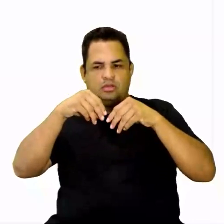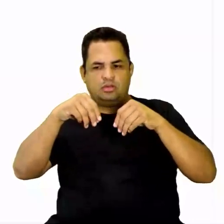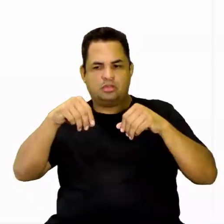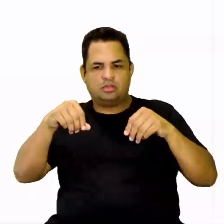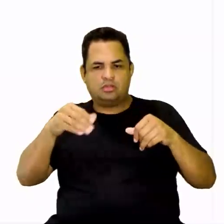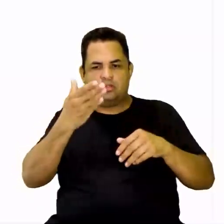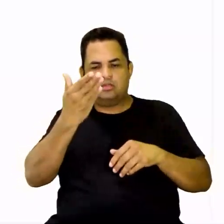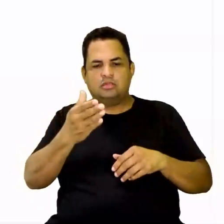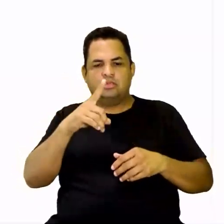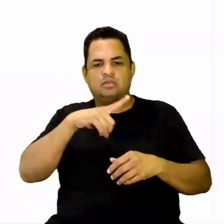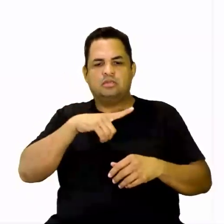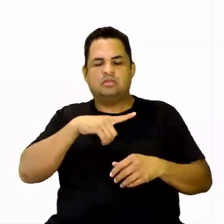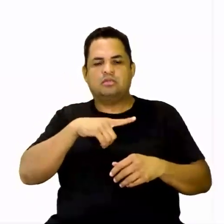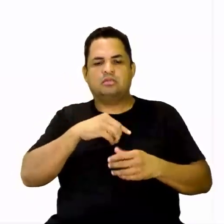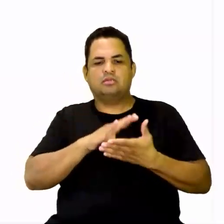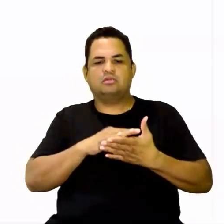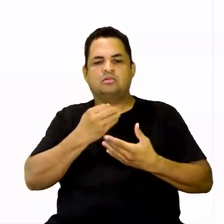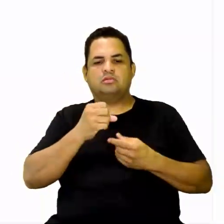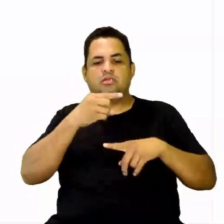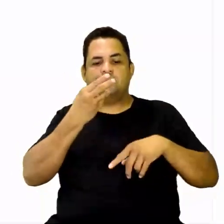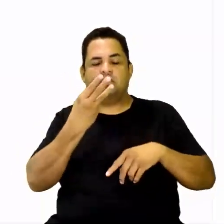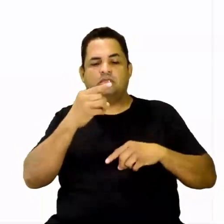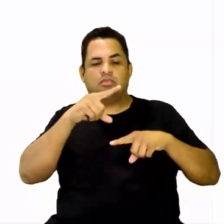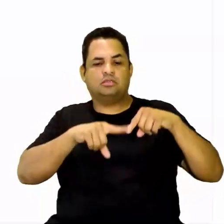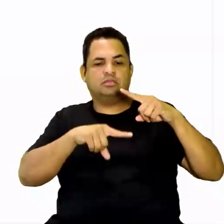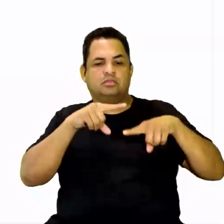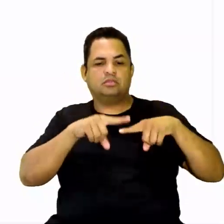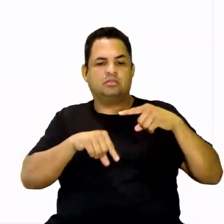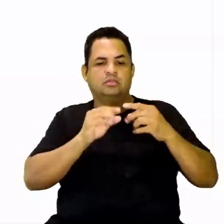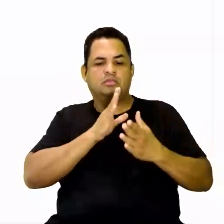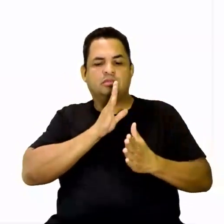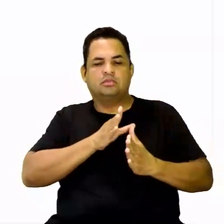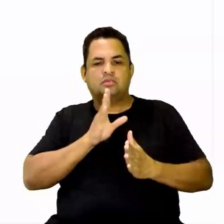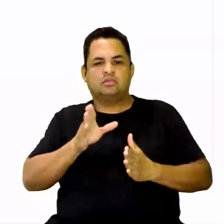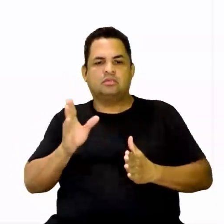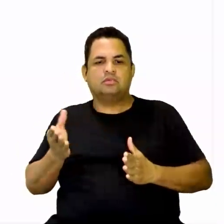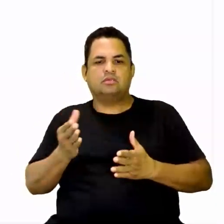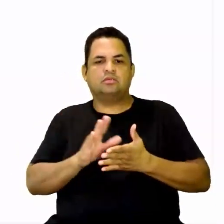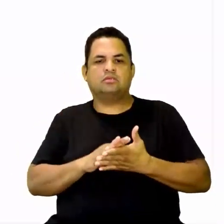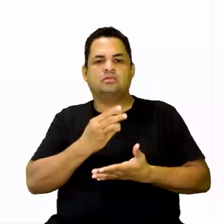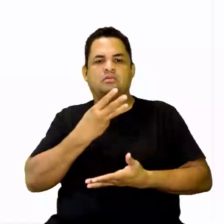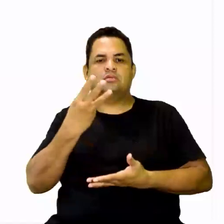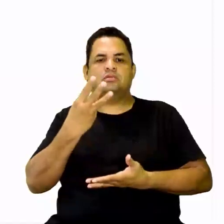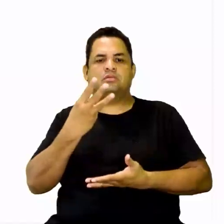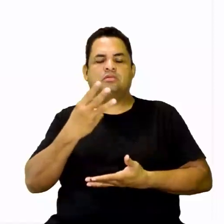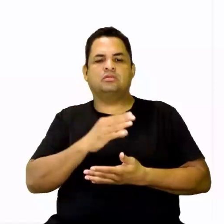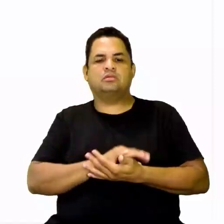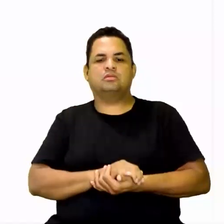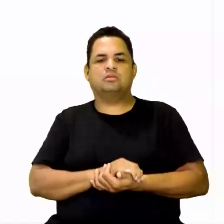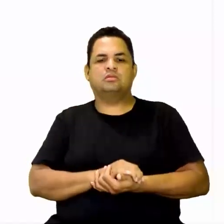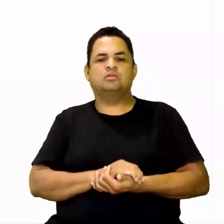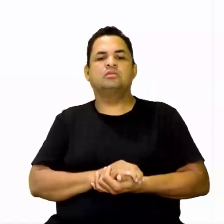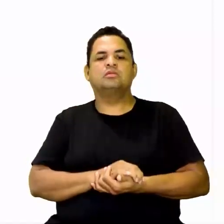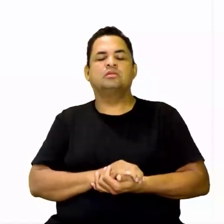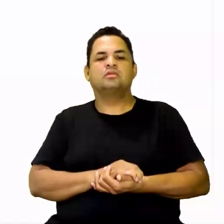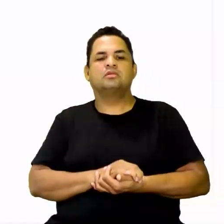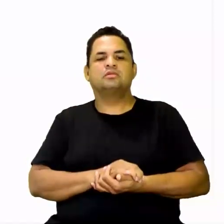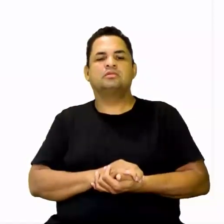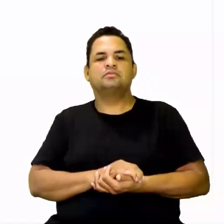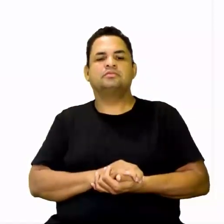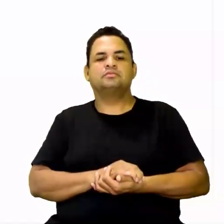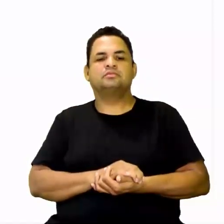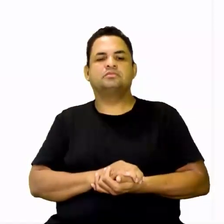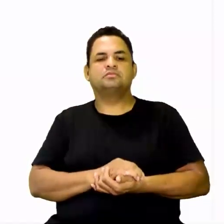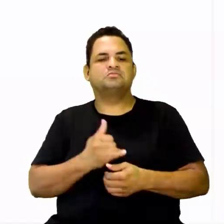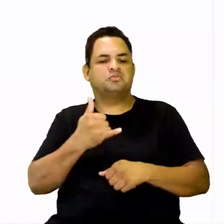nós temos três componentes, porém, três fases, né? Trifásico, né? E aí, o óleo não